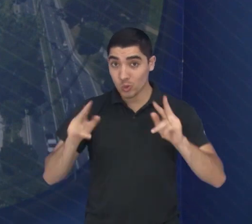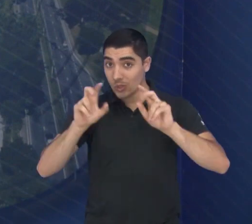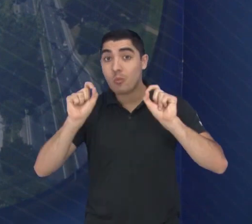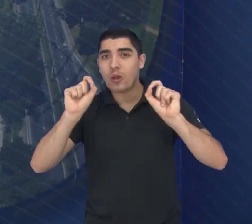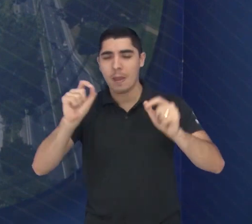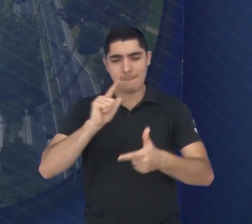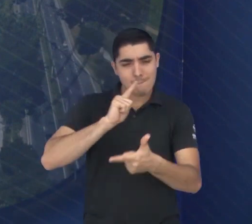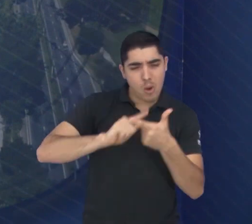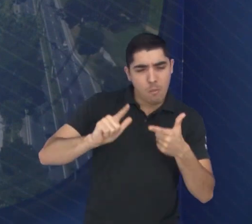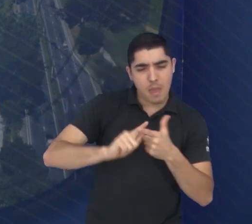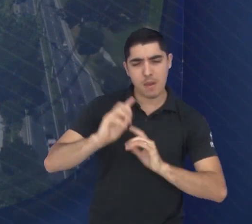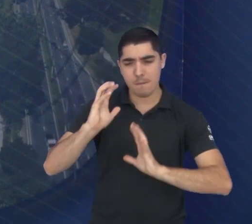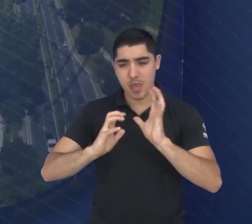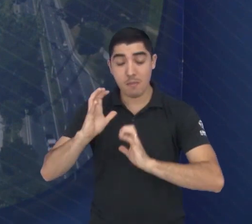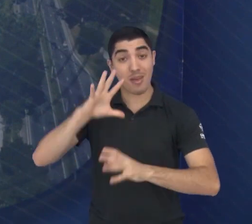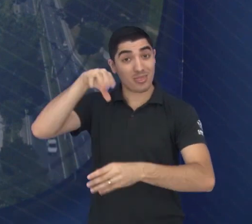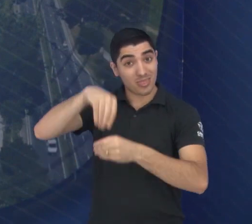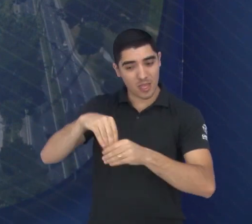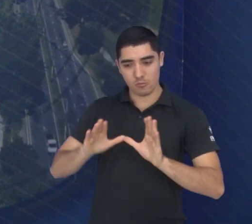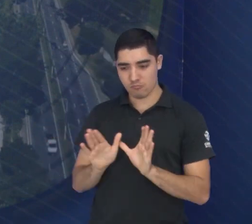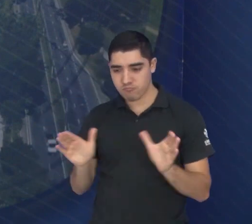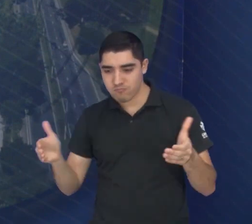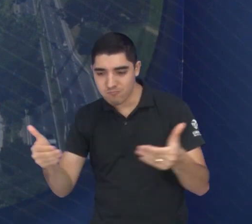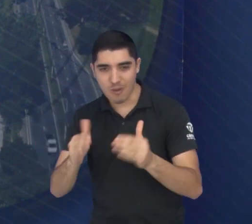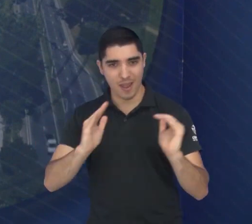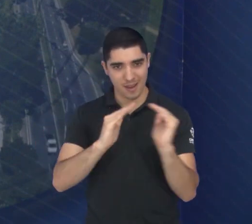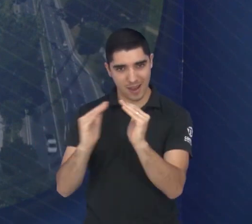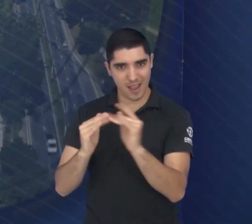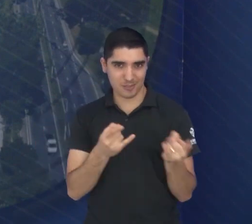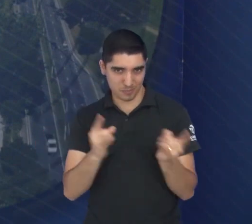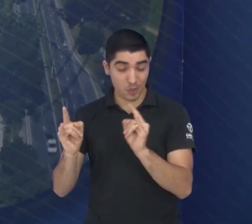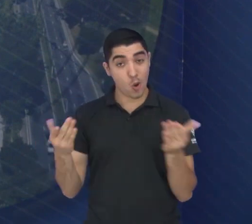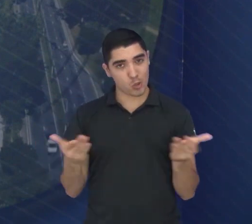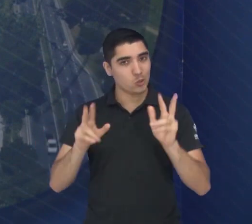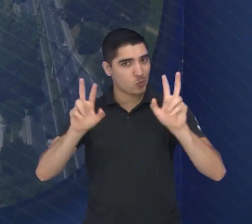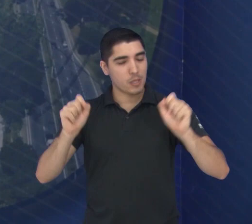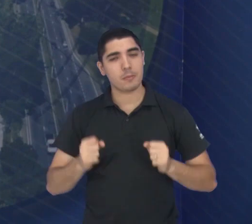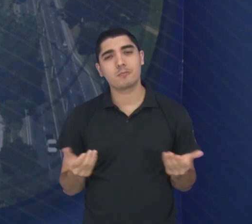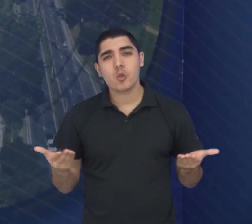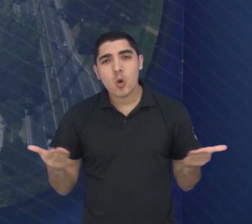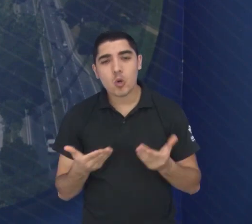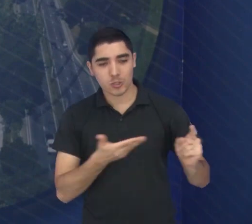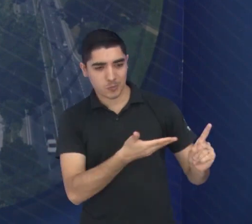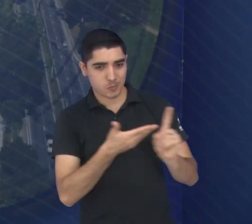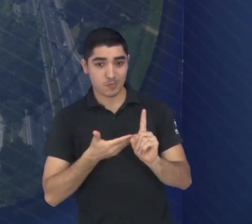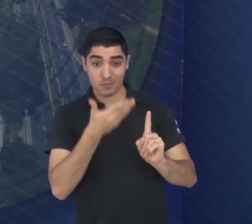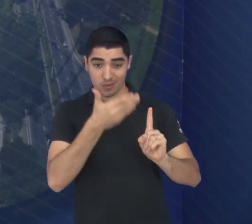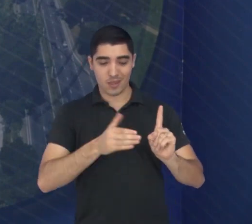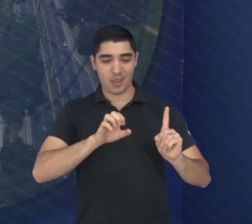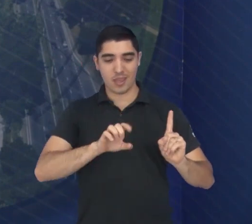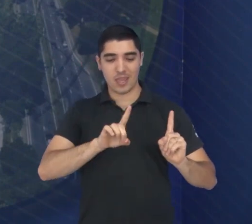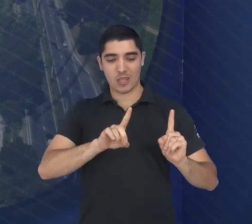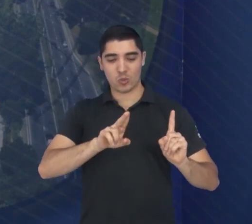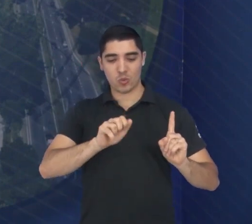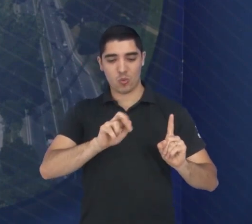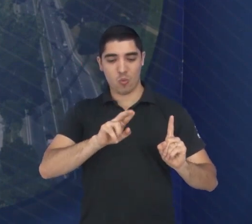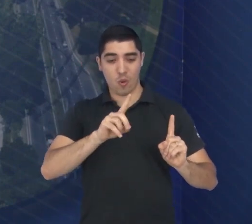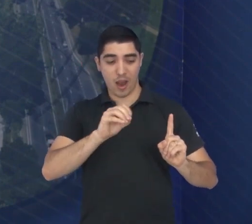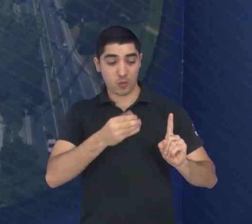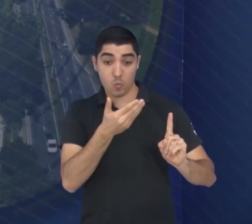portanto, é o tema que dialogaremos no programa de hoje. Eu recebo aqui no estúdio o Eduardo Rachid, que é